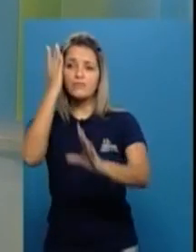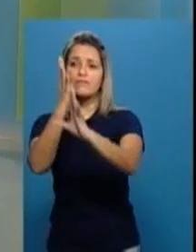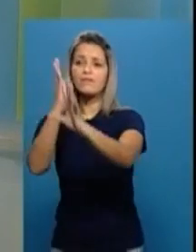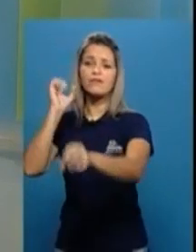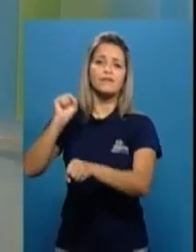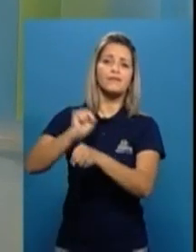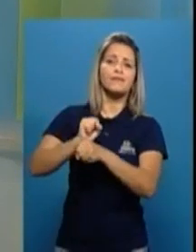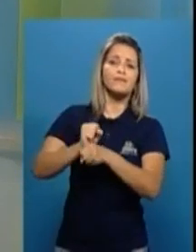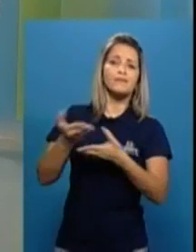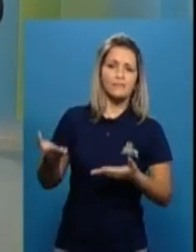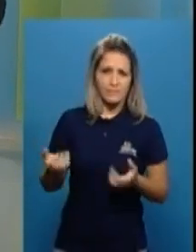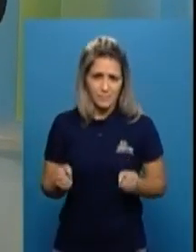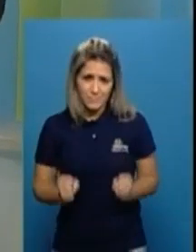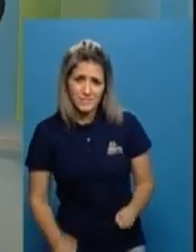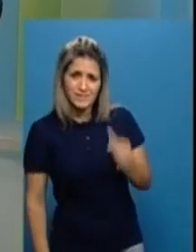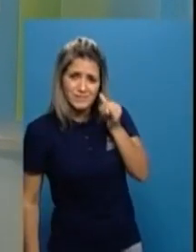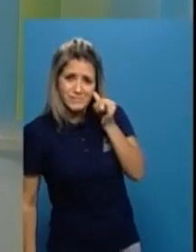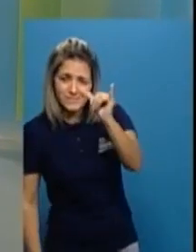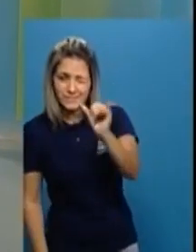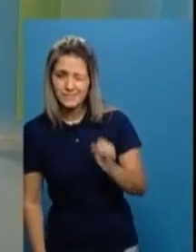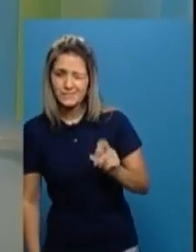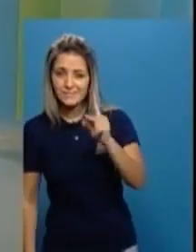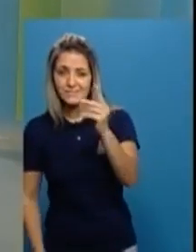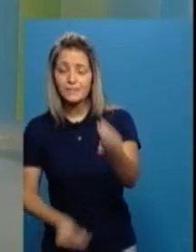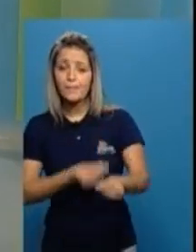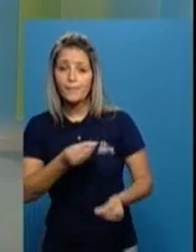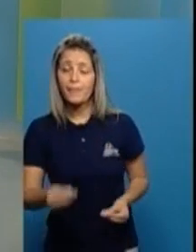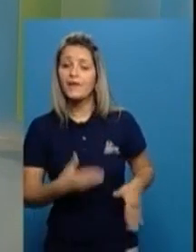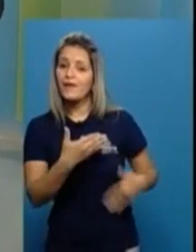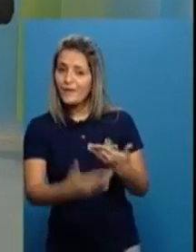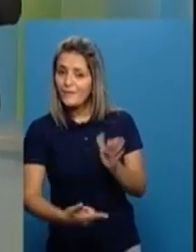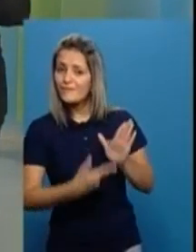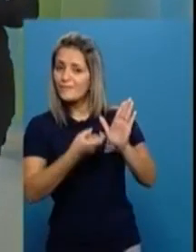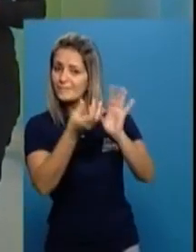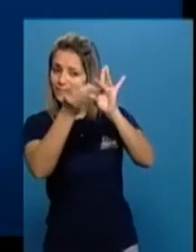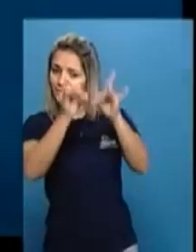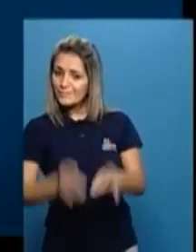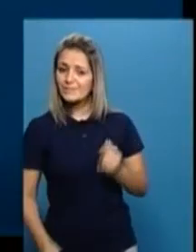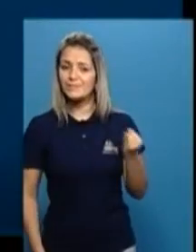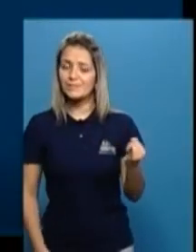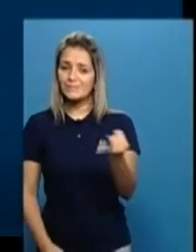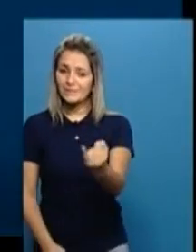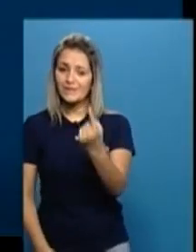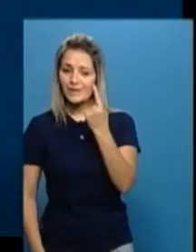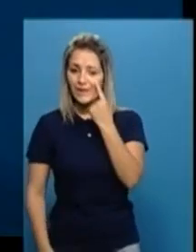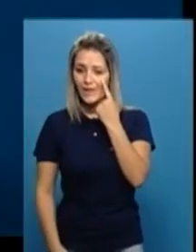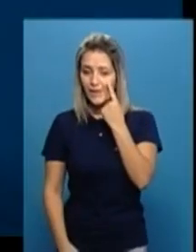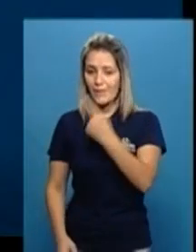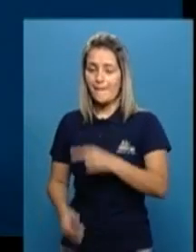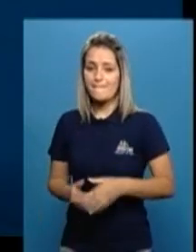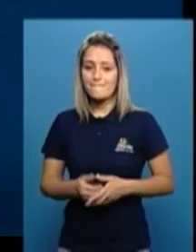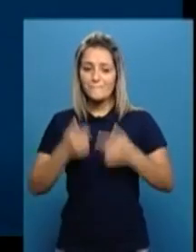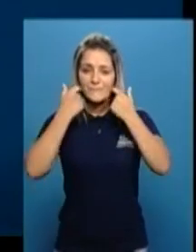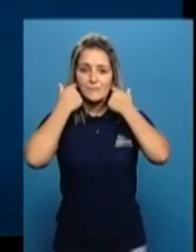empresa. No próximo slide, nós veremos ainda mais alguns pontos importantes, antes de projetar um